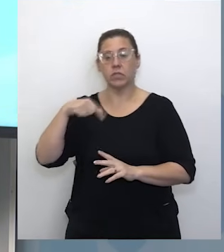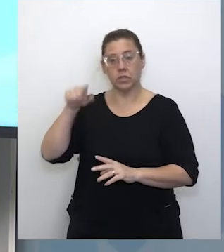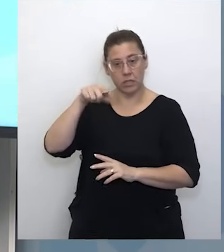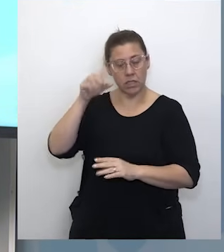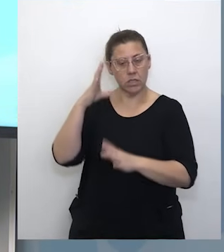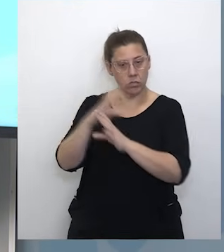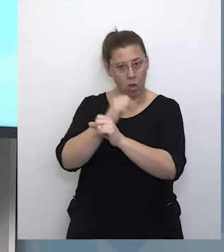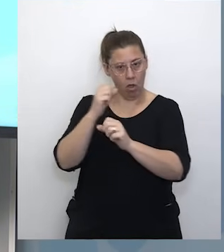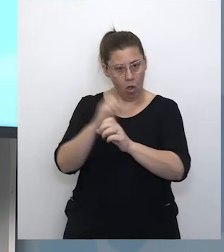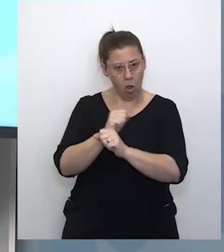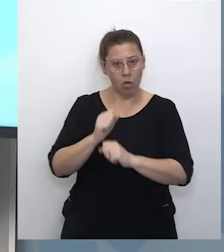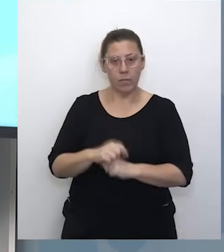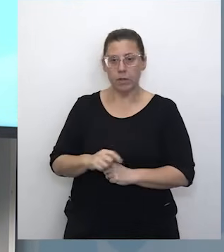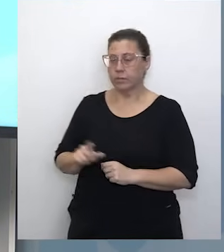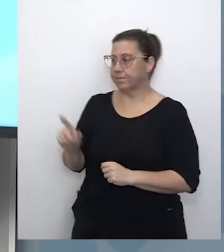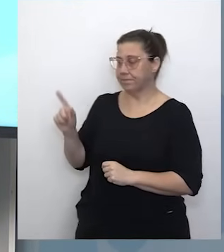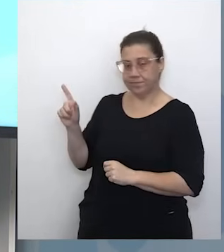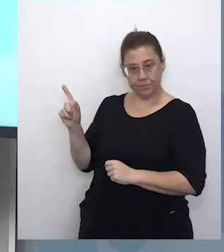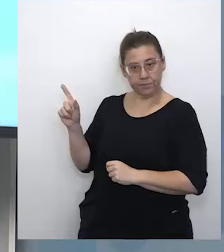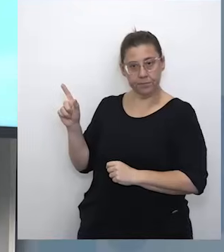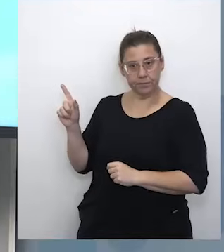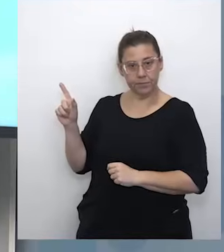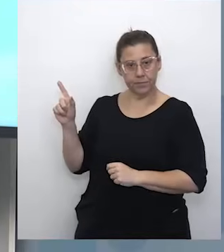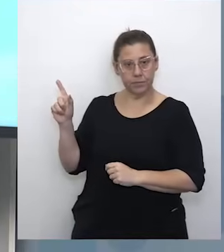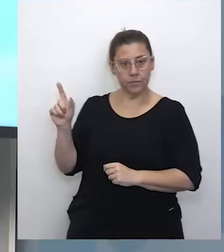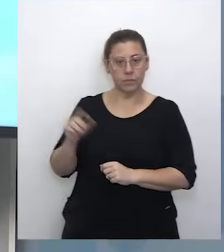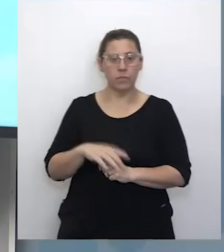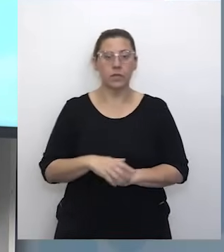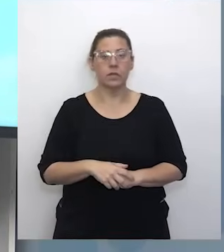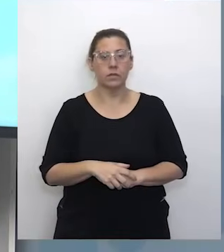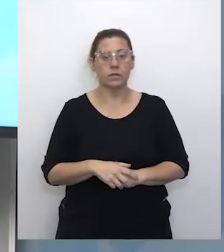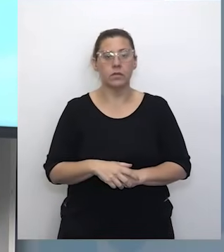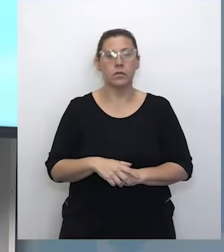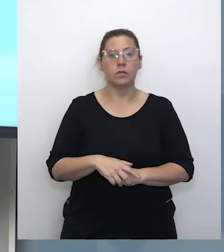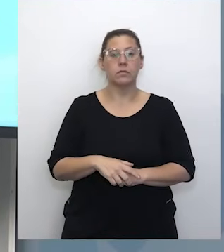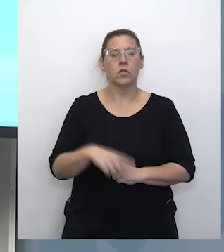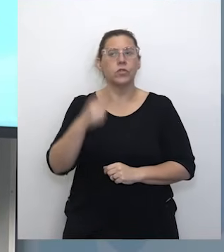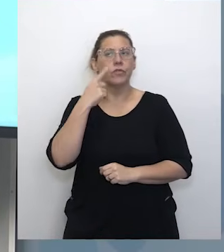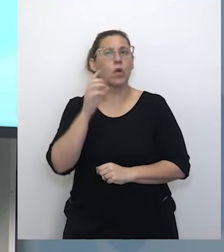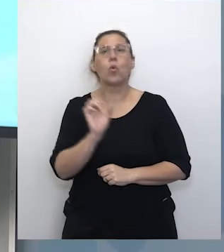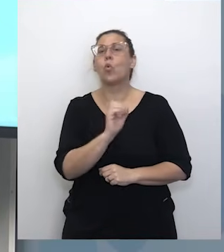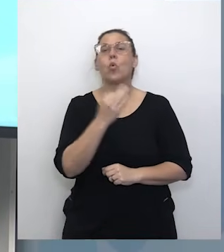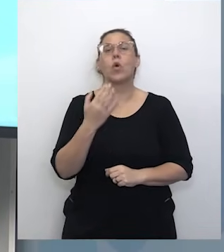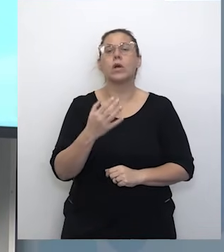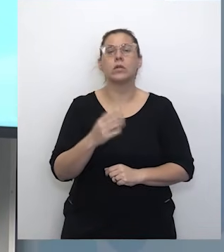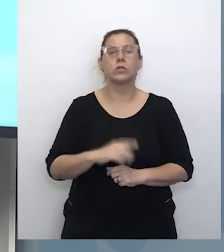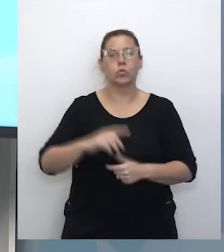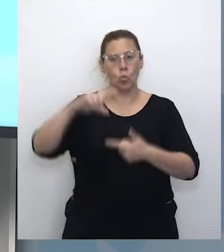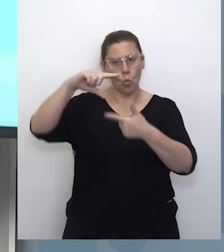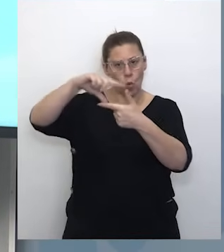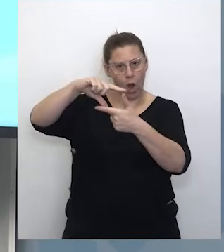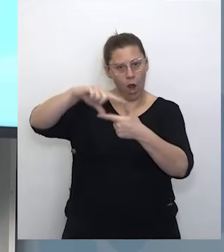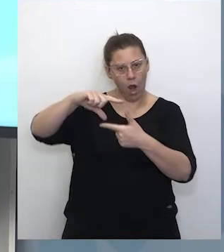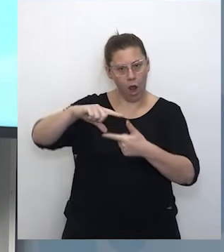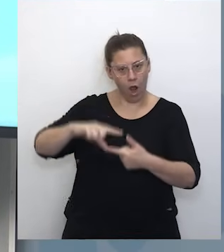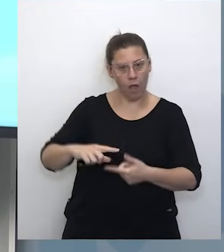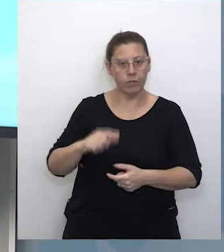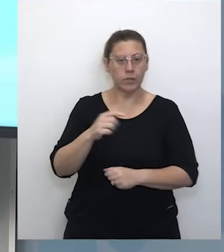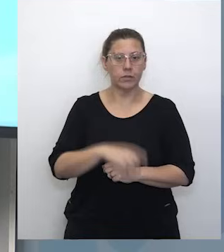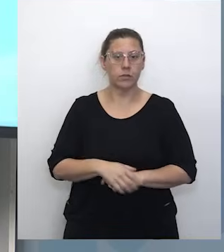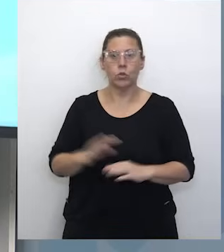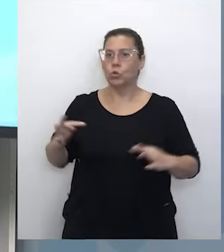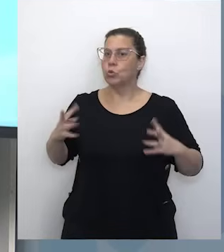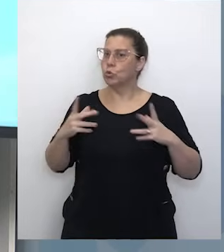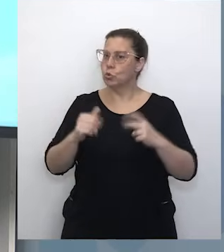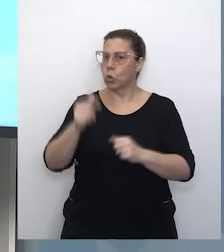vocês calculem essa forma de potência desse número para a gente ver quantos quadradinhos ficarão aqui dentro, ó. E